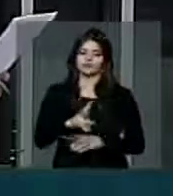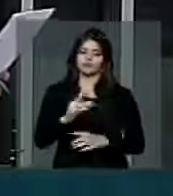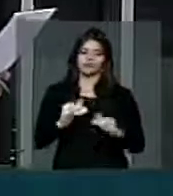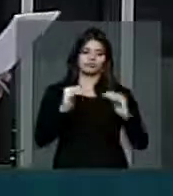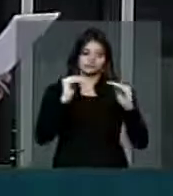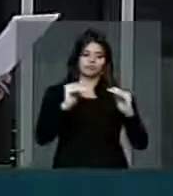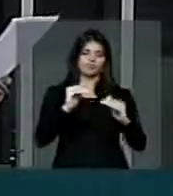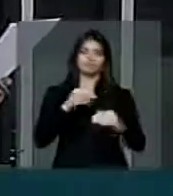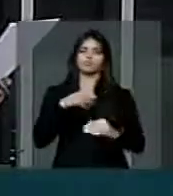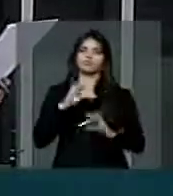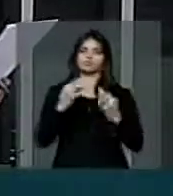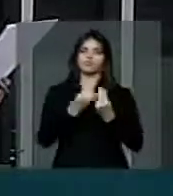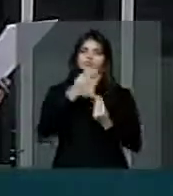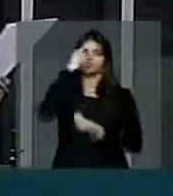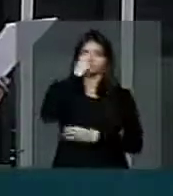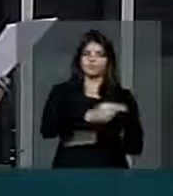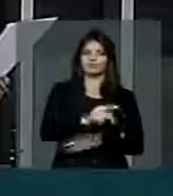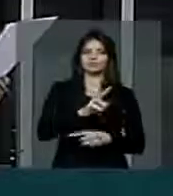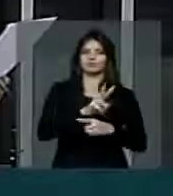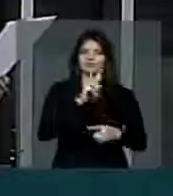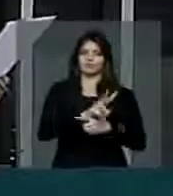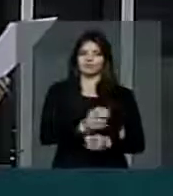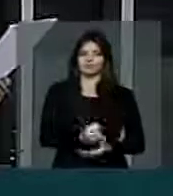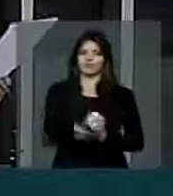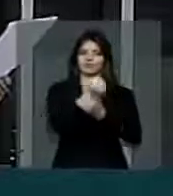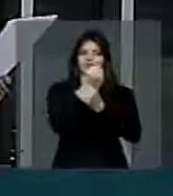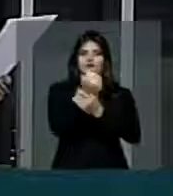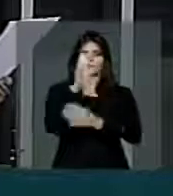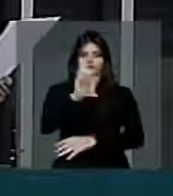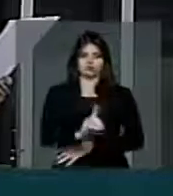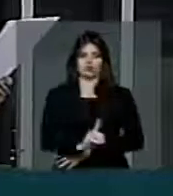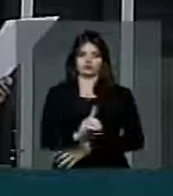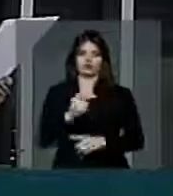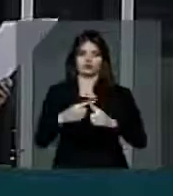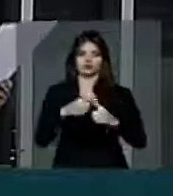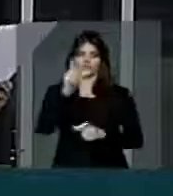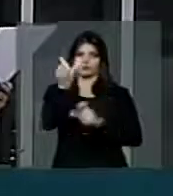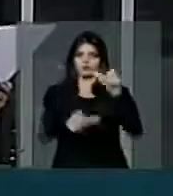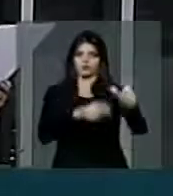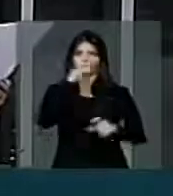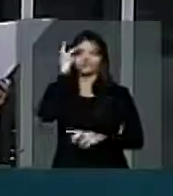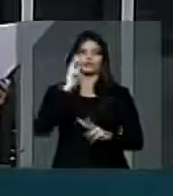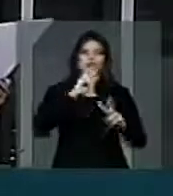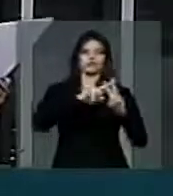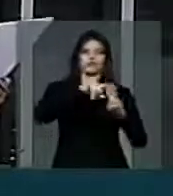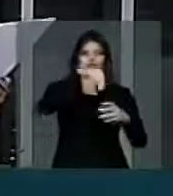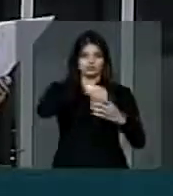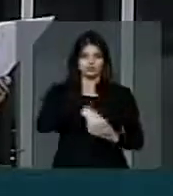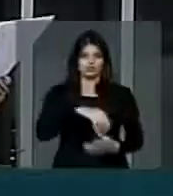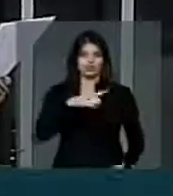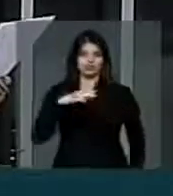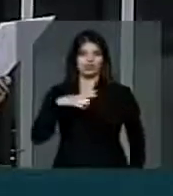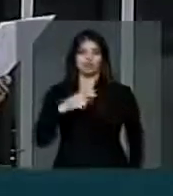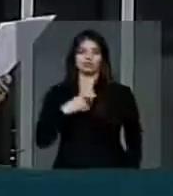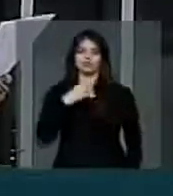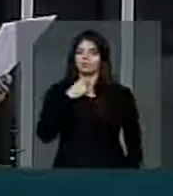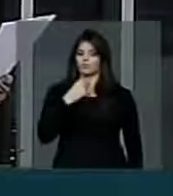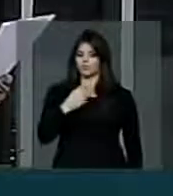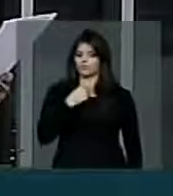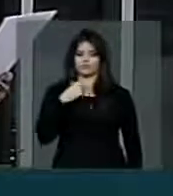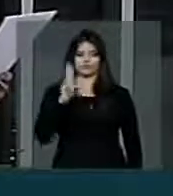instância ministradora dos direitos, inclusive dos direitos daqueles que, privados da liberdade, não podem